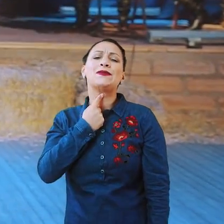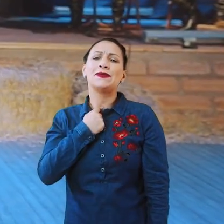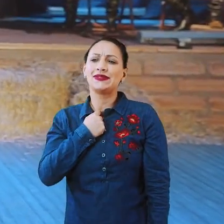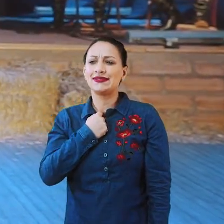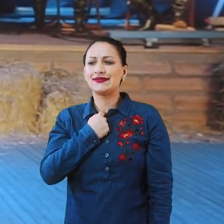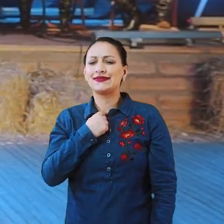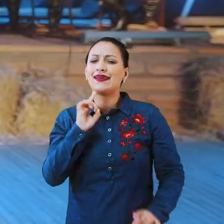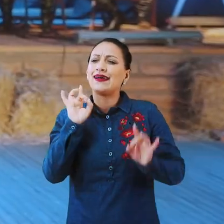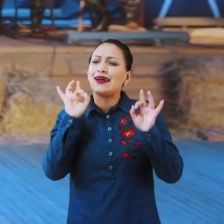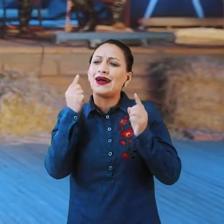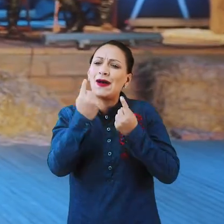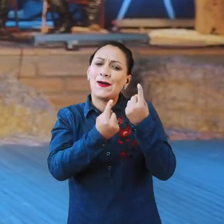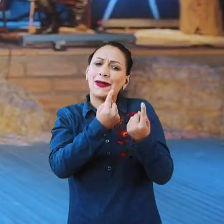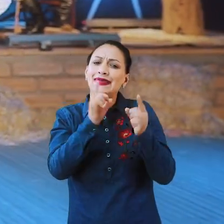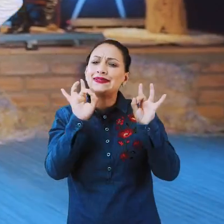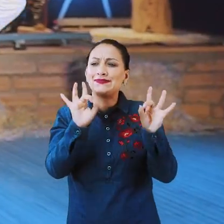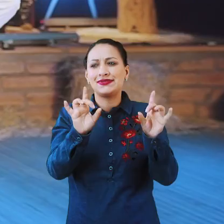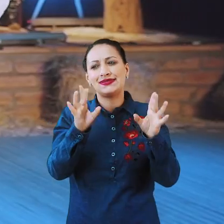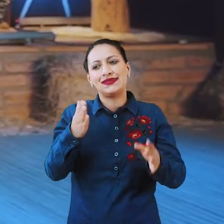o bem